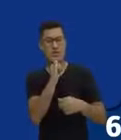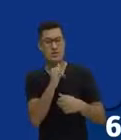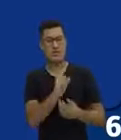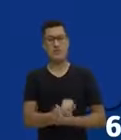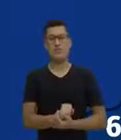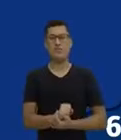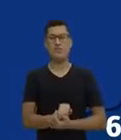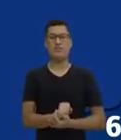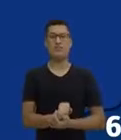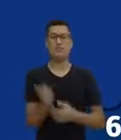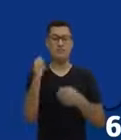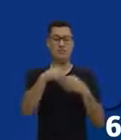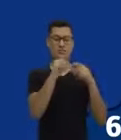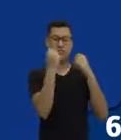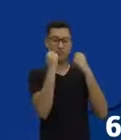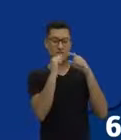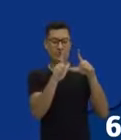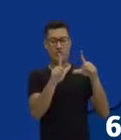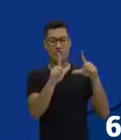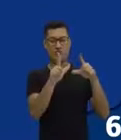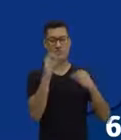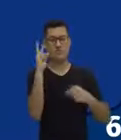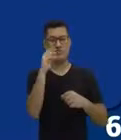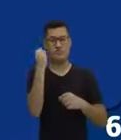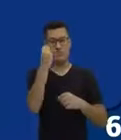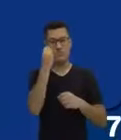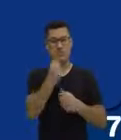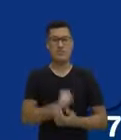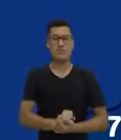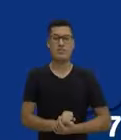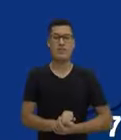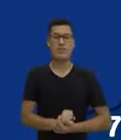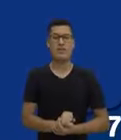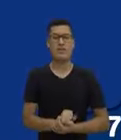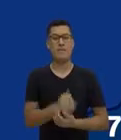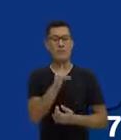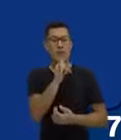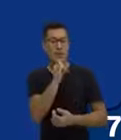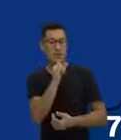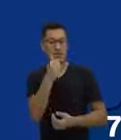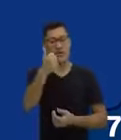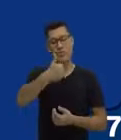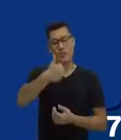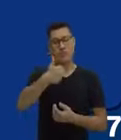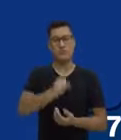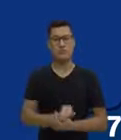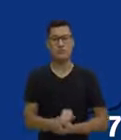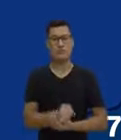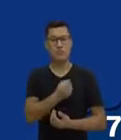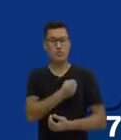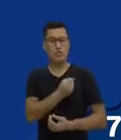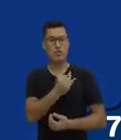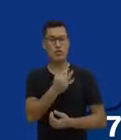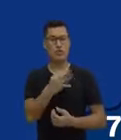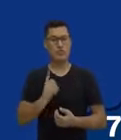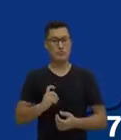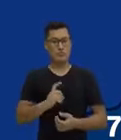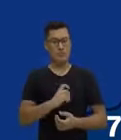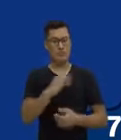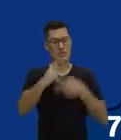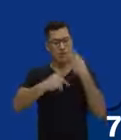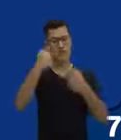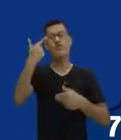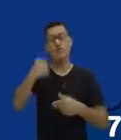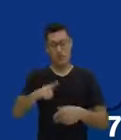cá para a cartela. Olha esse exemplo aí, Fernando. Exemplo 1. O número de bactérias, falei de novo de